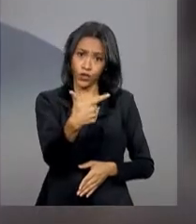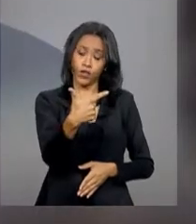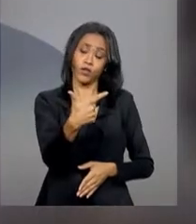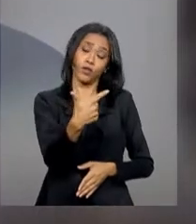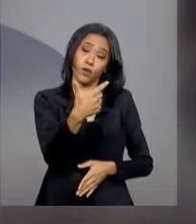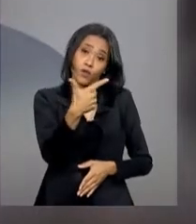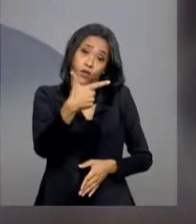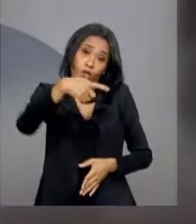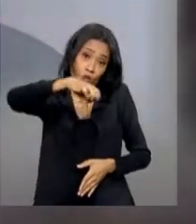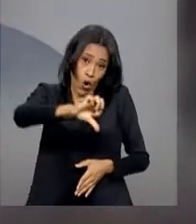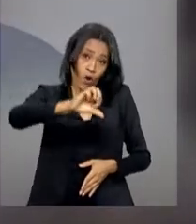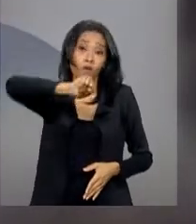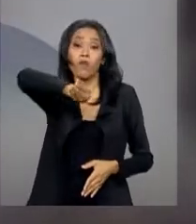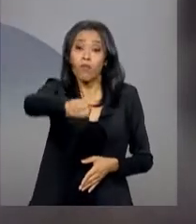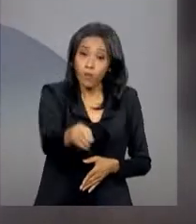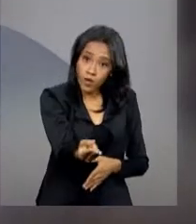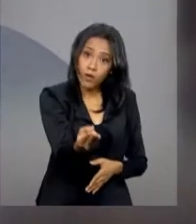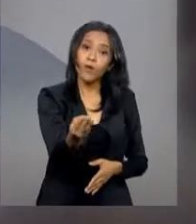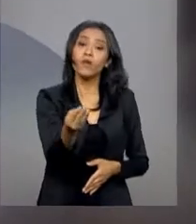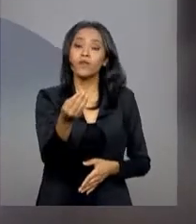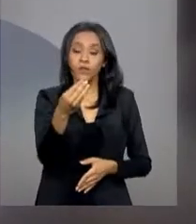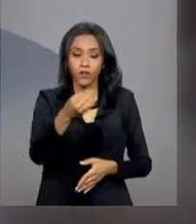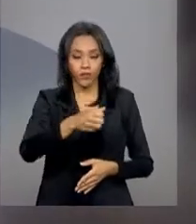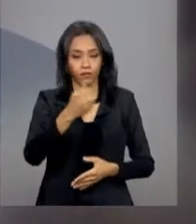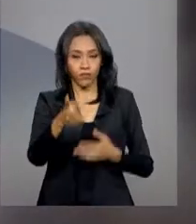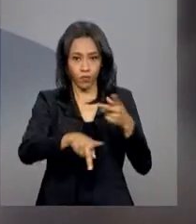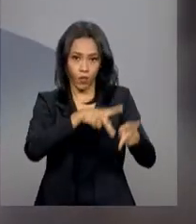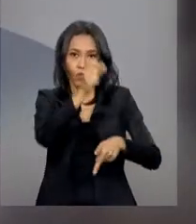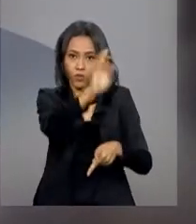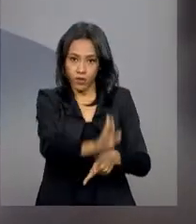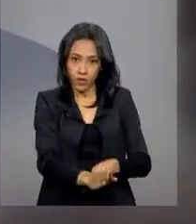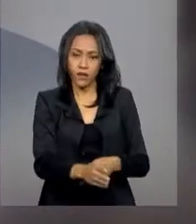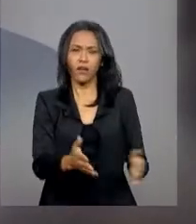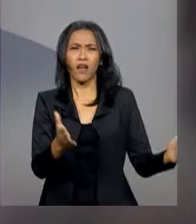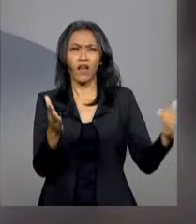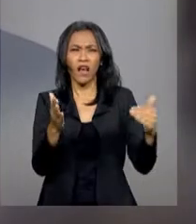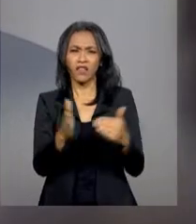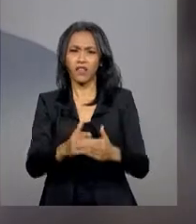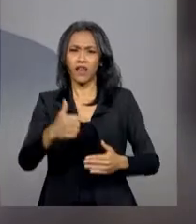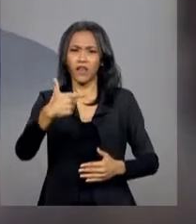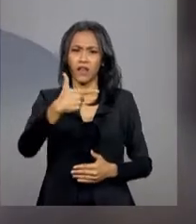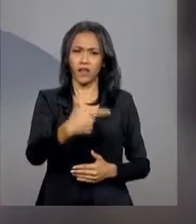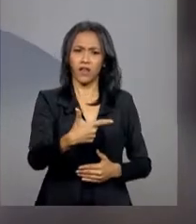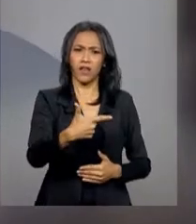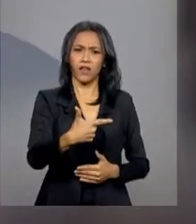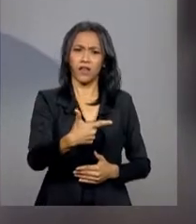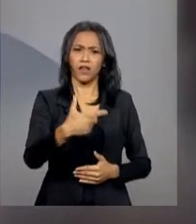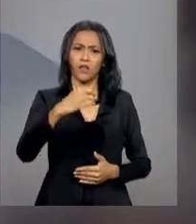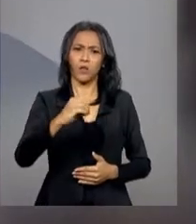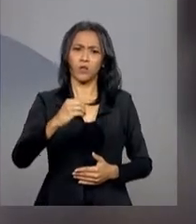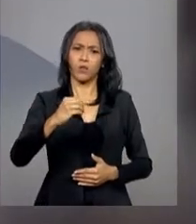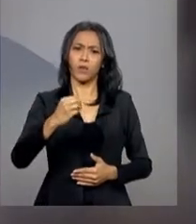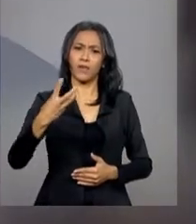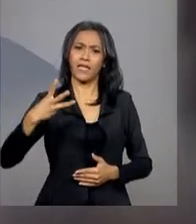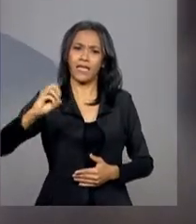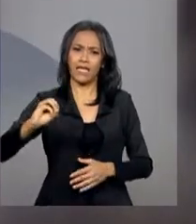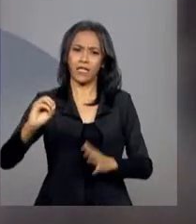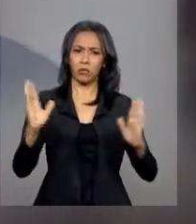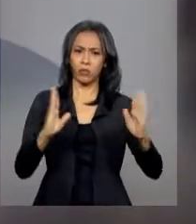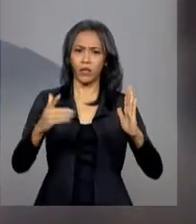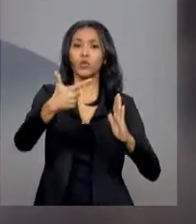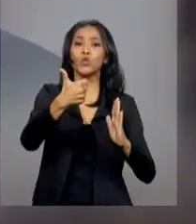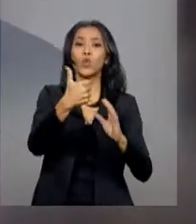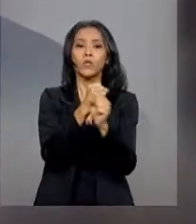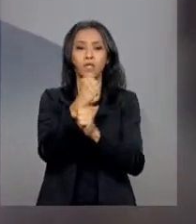de brasileiros que em 2030 ou seja daqui a 12 anos nós seremos